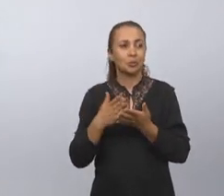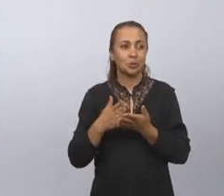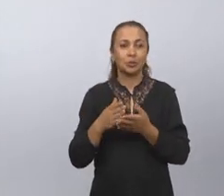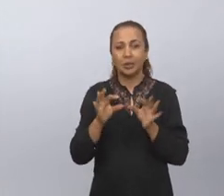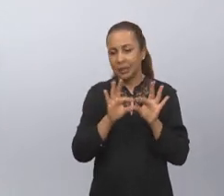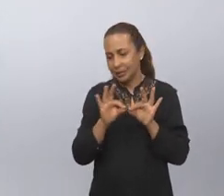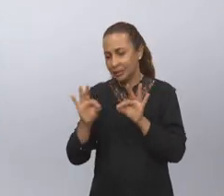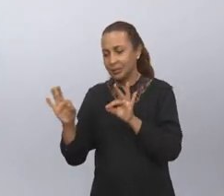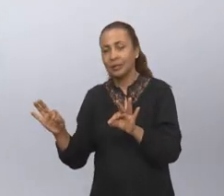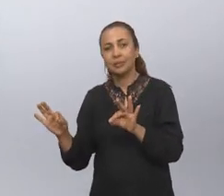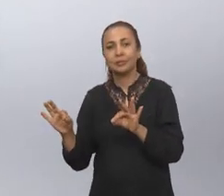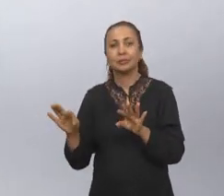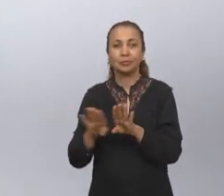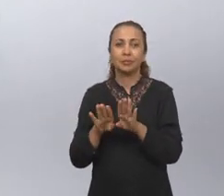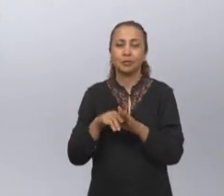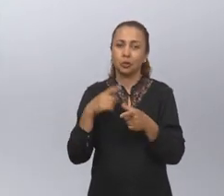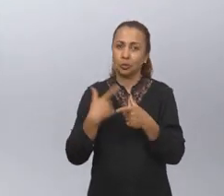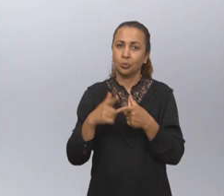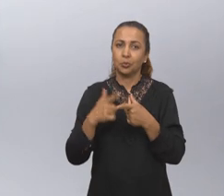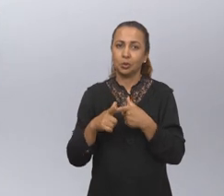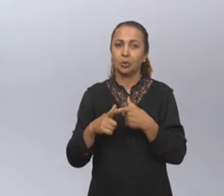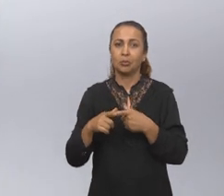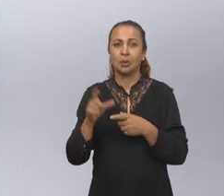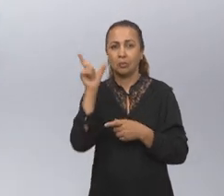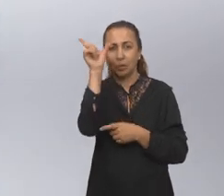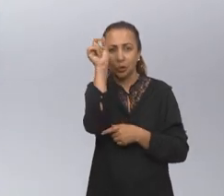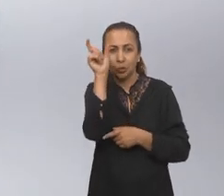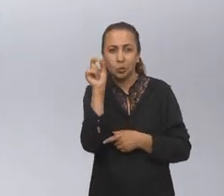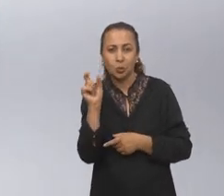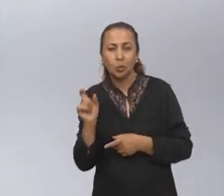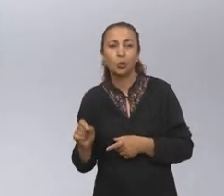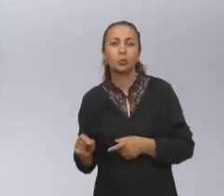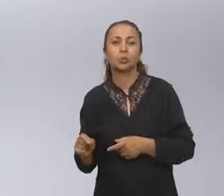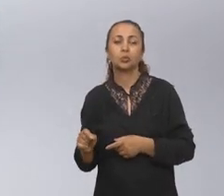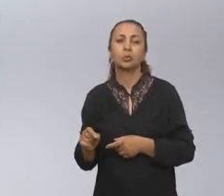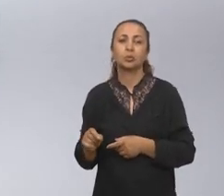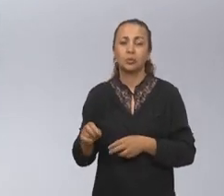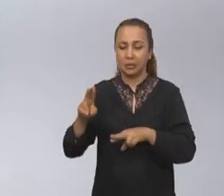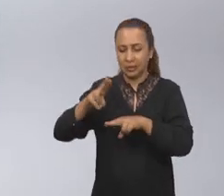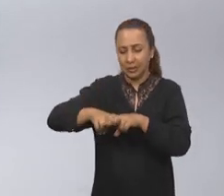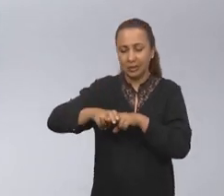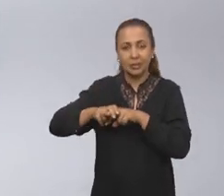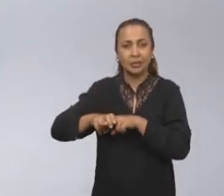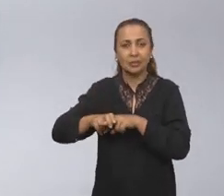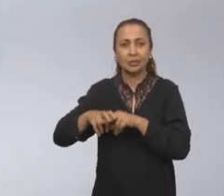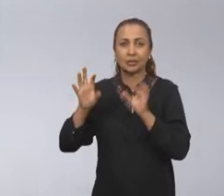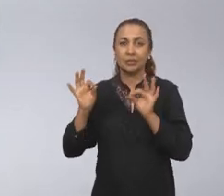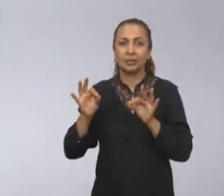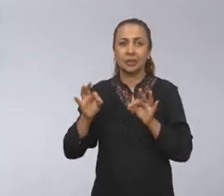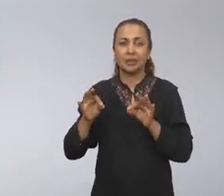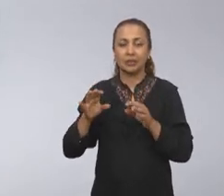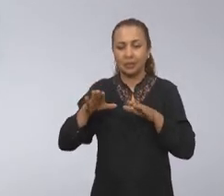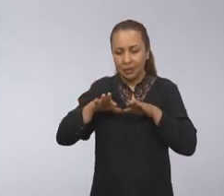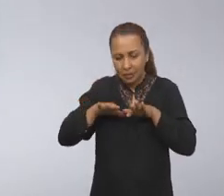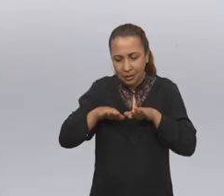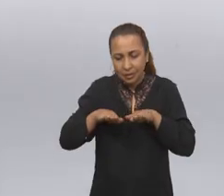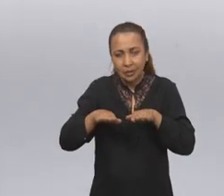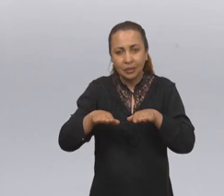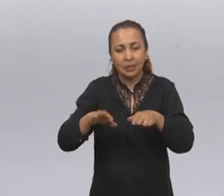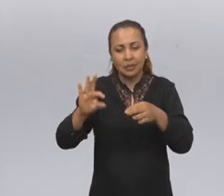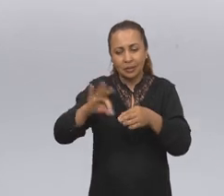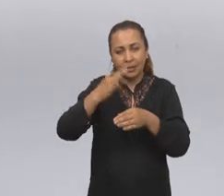alinhar com a questão mesmo de problema de coluna né de sentar adequadamente na máquina de